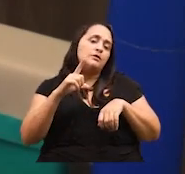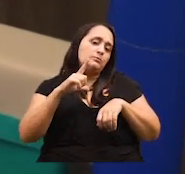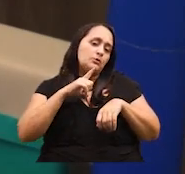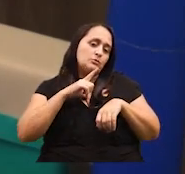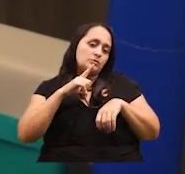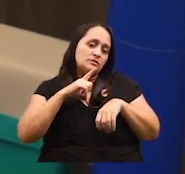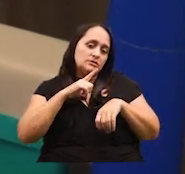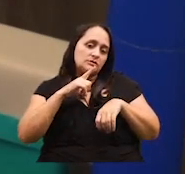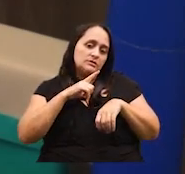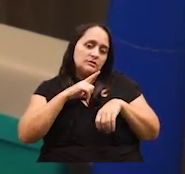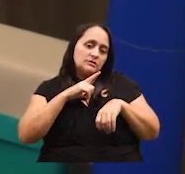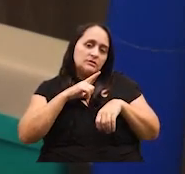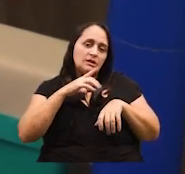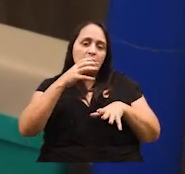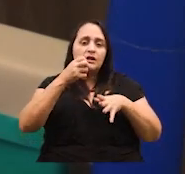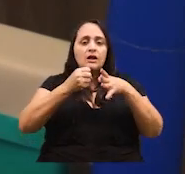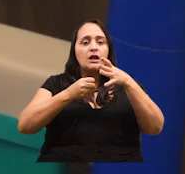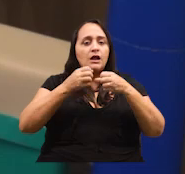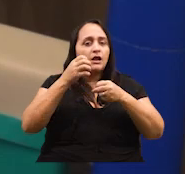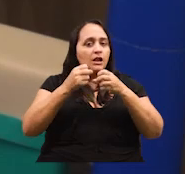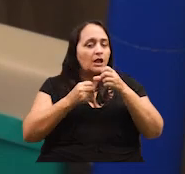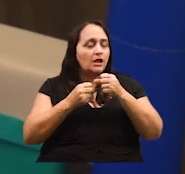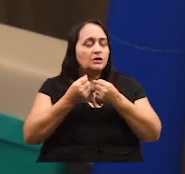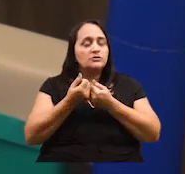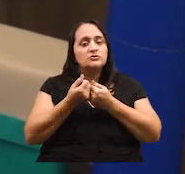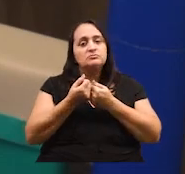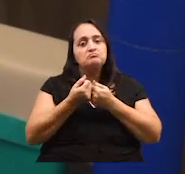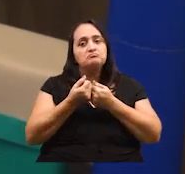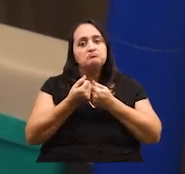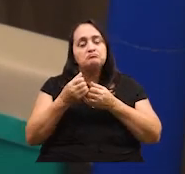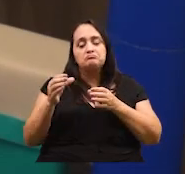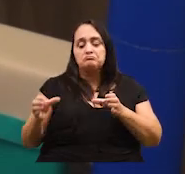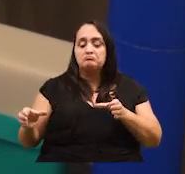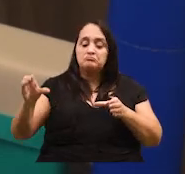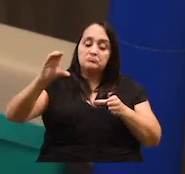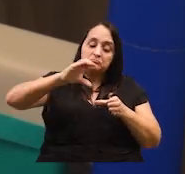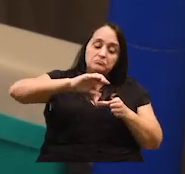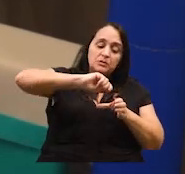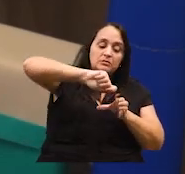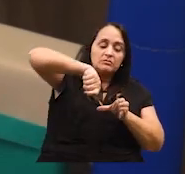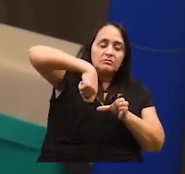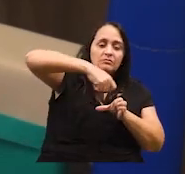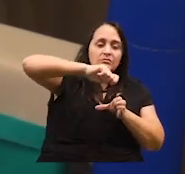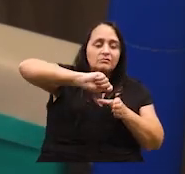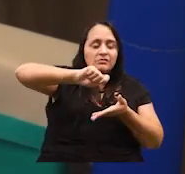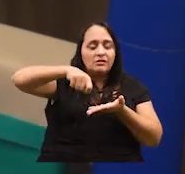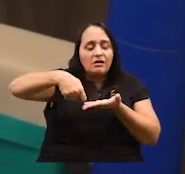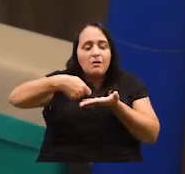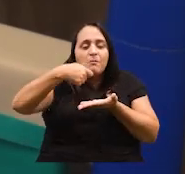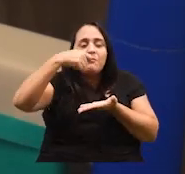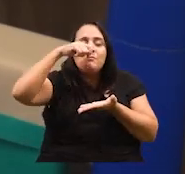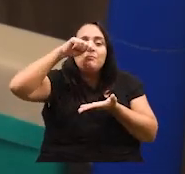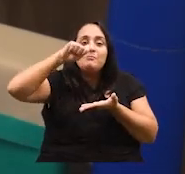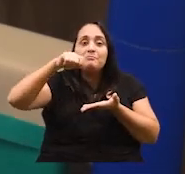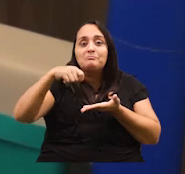e eu posso usar o leite para fazer um mingau. Mas eu também posso usar o leite para fazer um